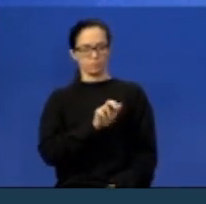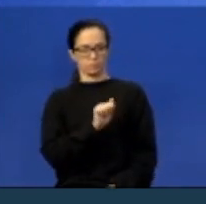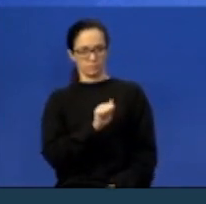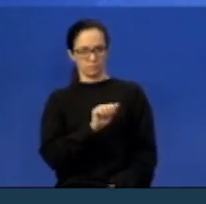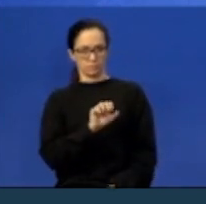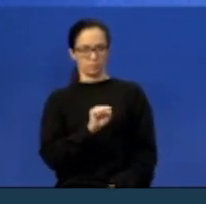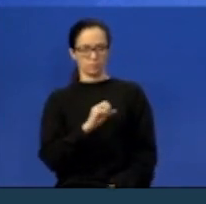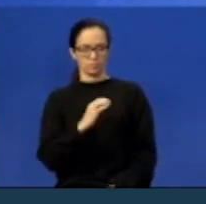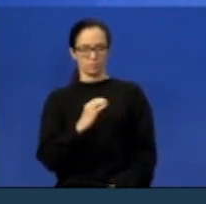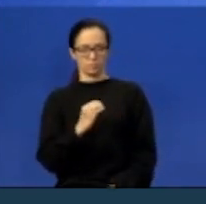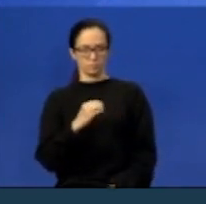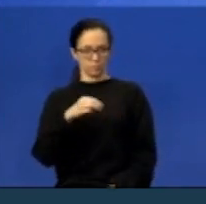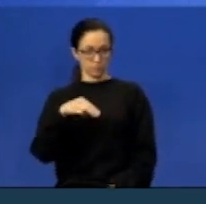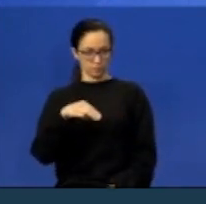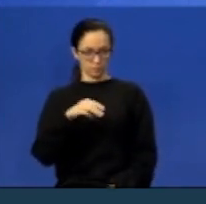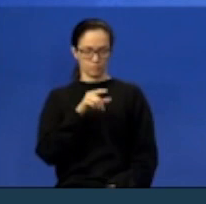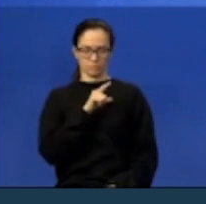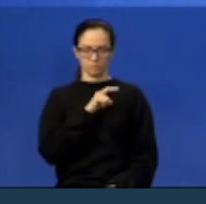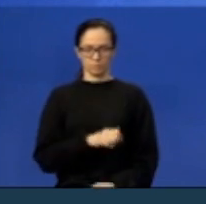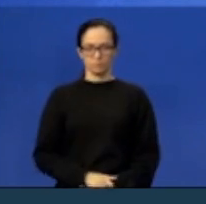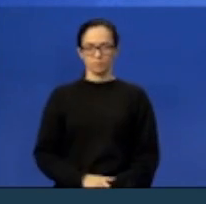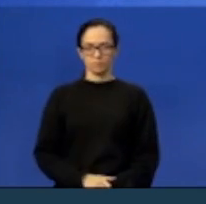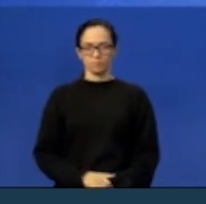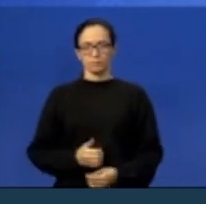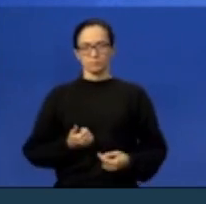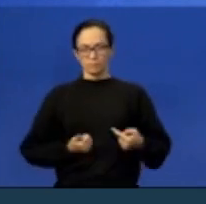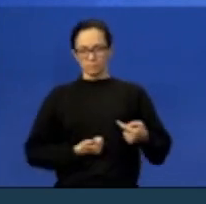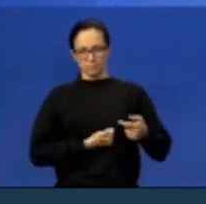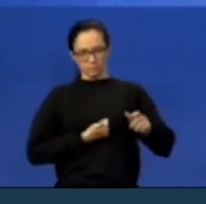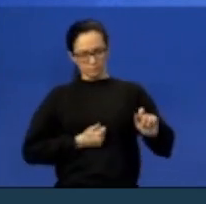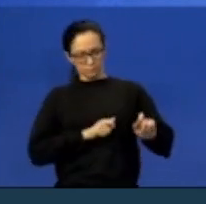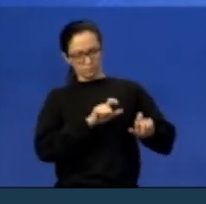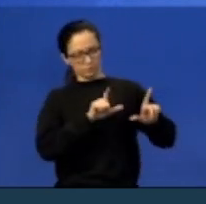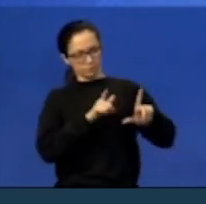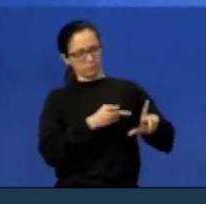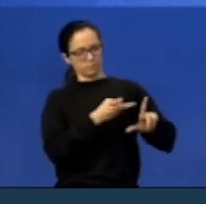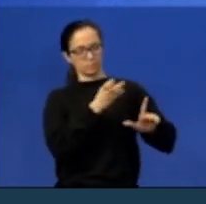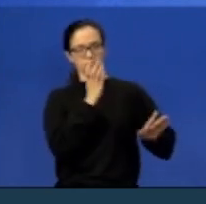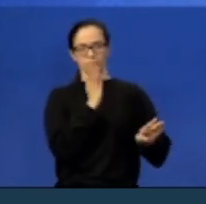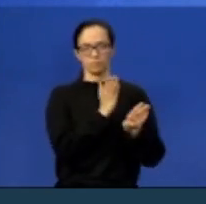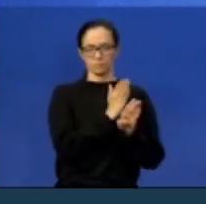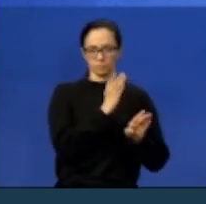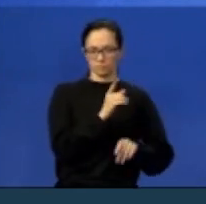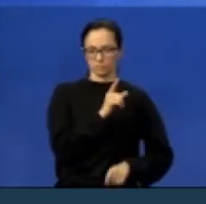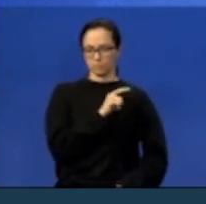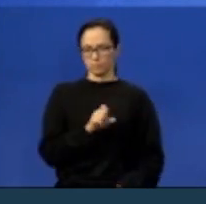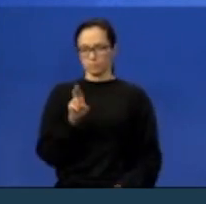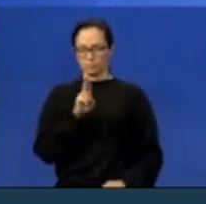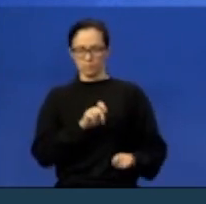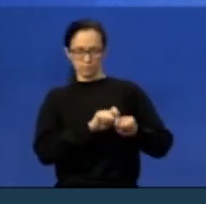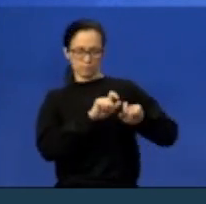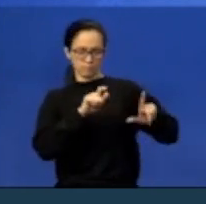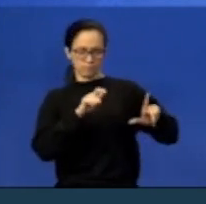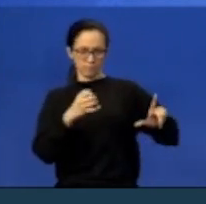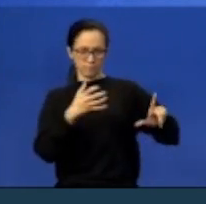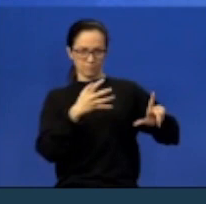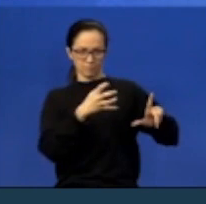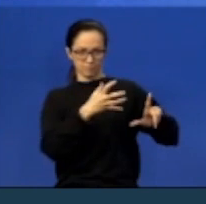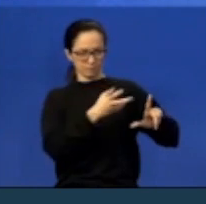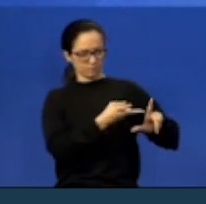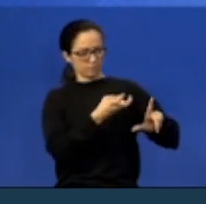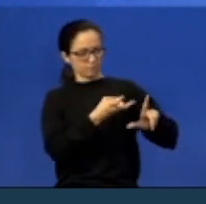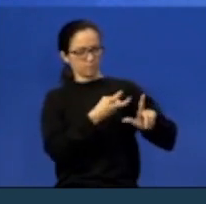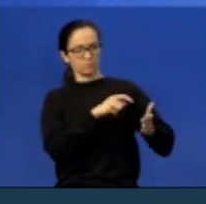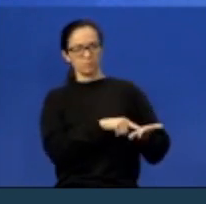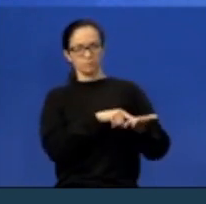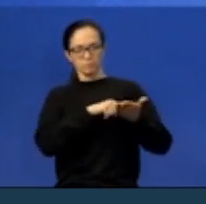exame diagnóstico e a ultrassonografia nada mais é do que um exame que faz uso das ondas sonoras com finalidade